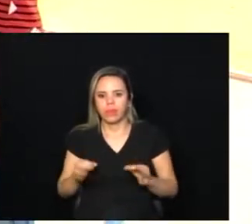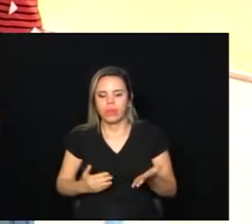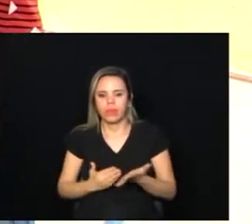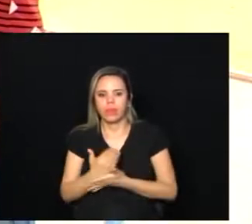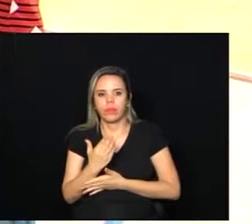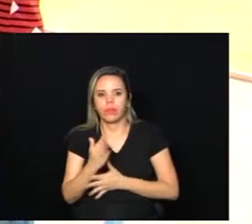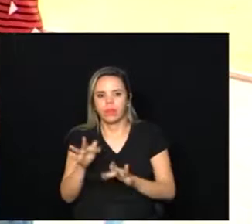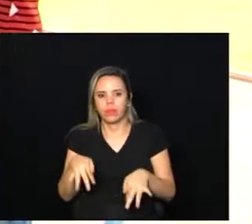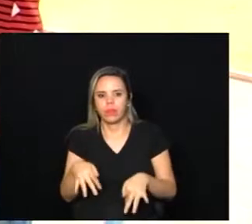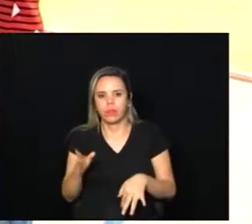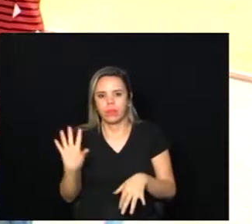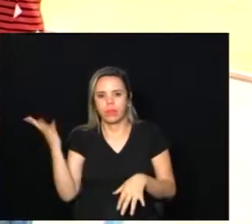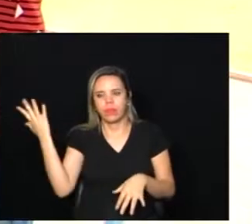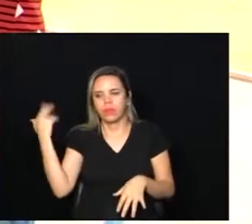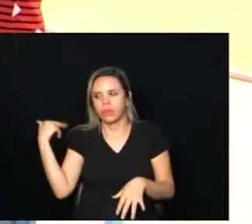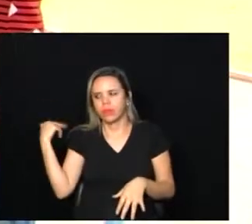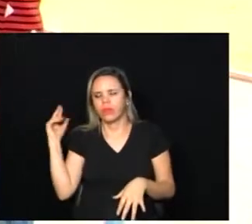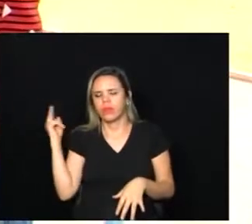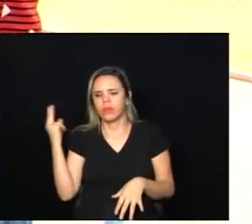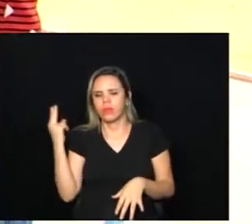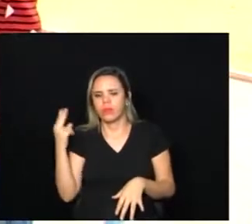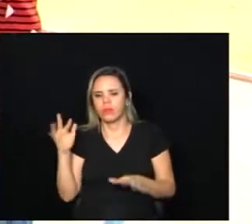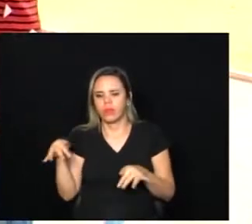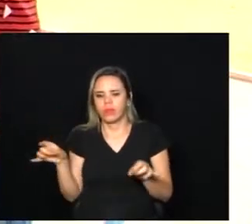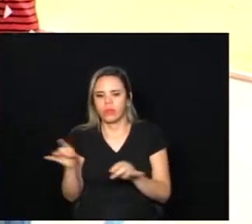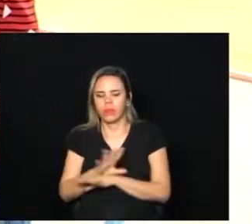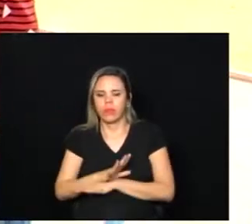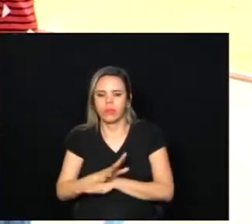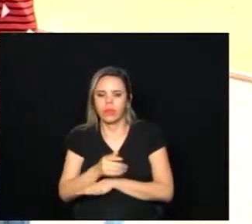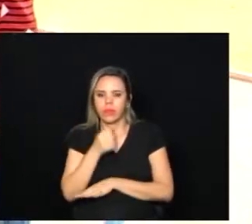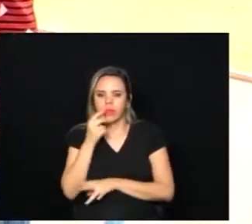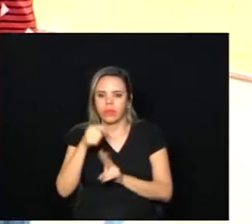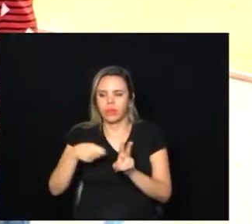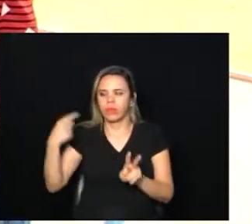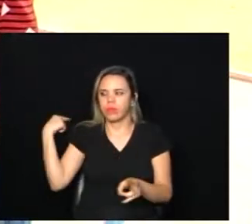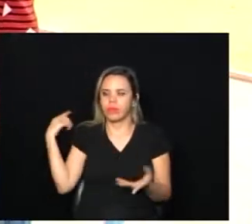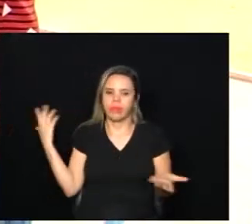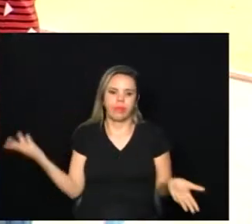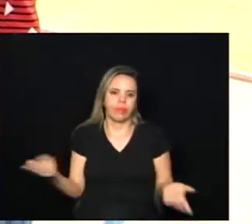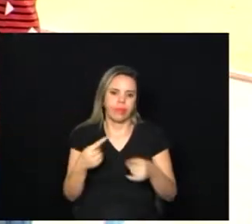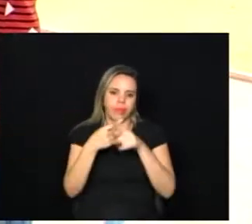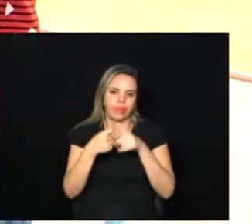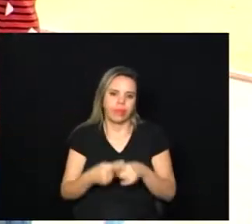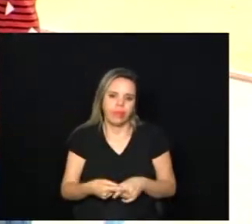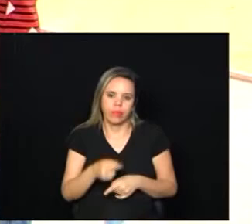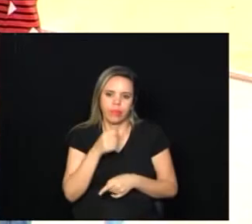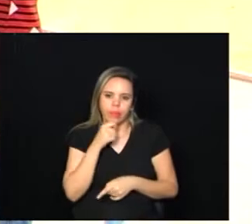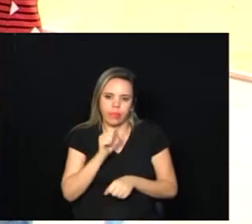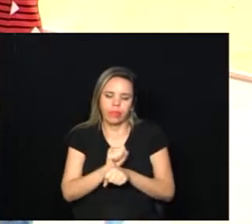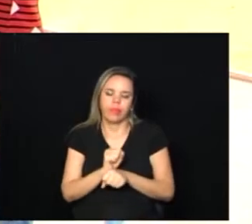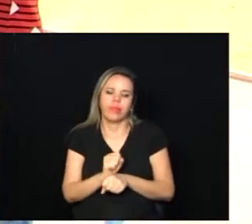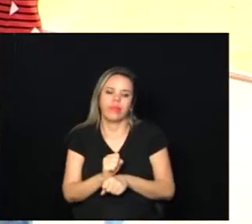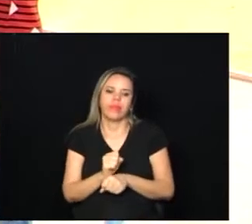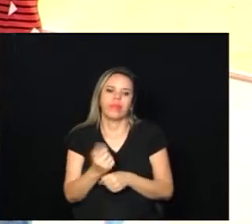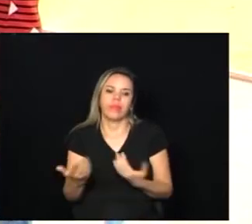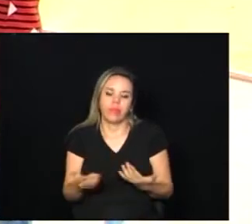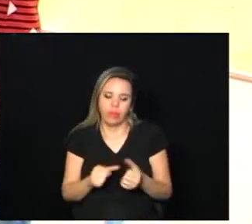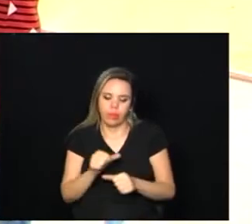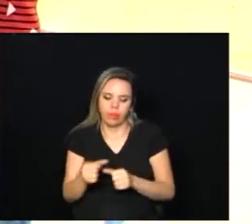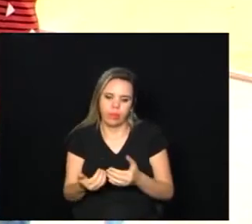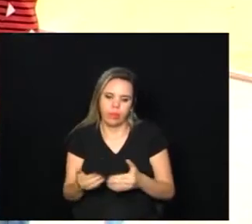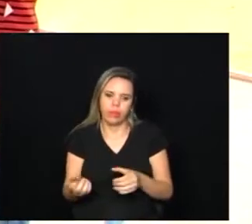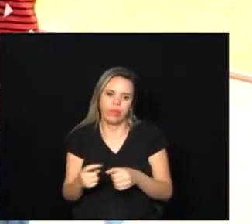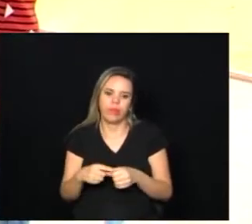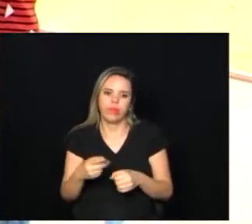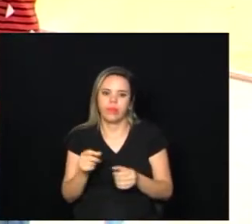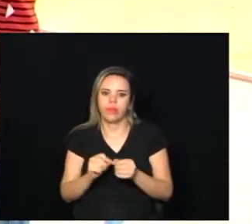colocar. Então, afinal, já era para ter acontecido. Sim, já era para ter acabado já pelo menos uns 2 meses aí, esse campeonato, né? E por isso que